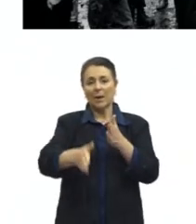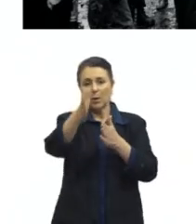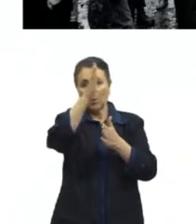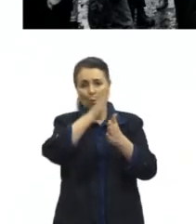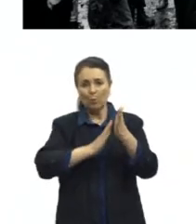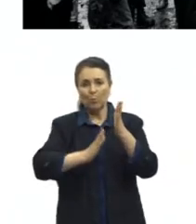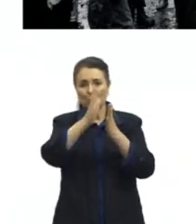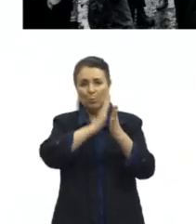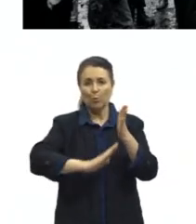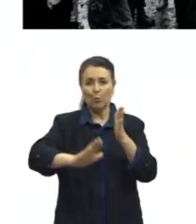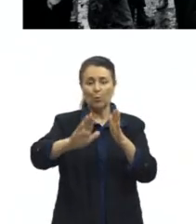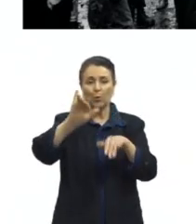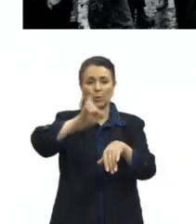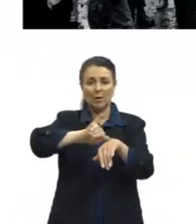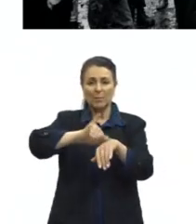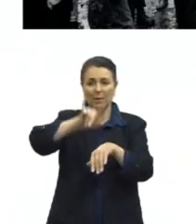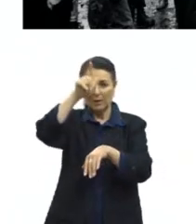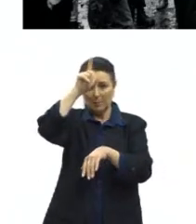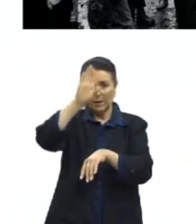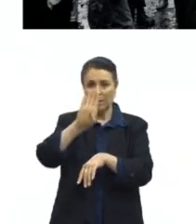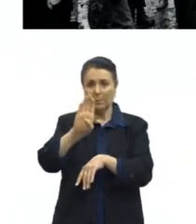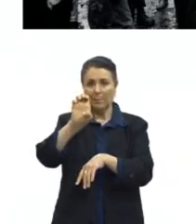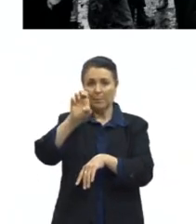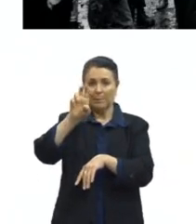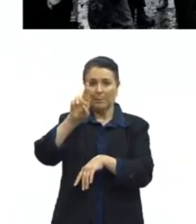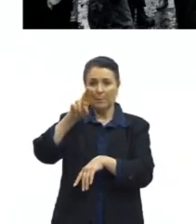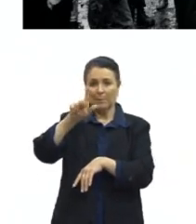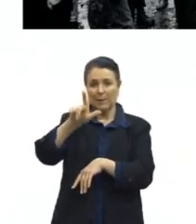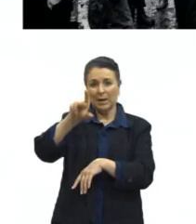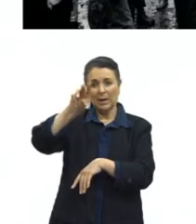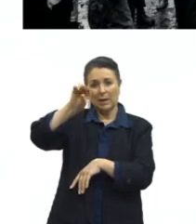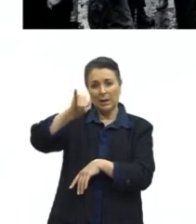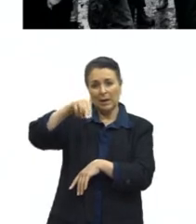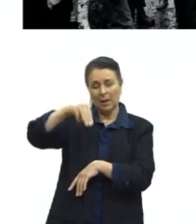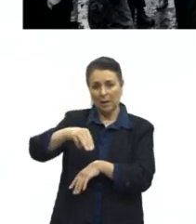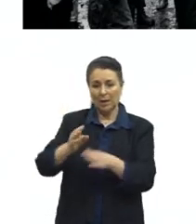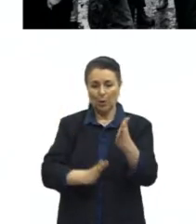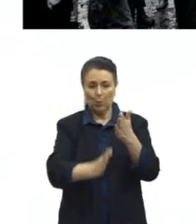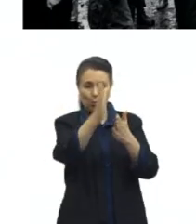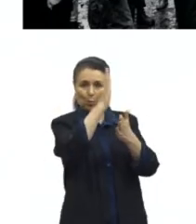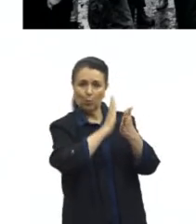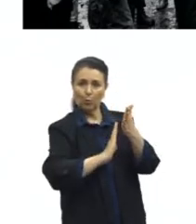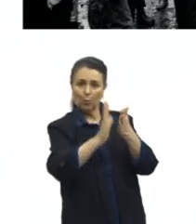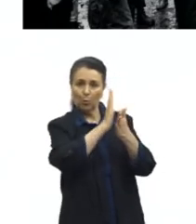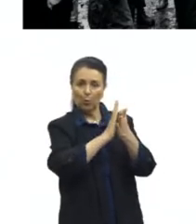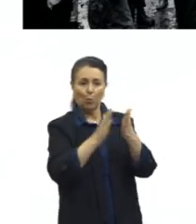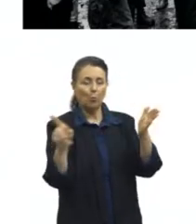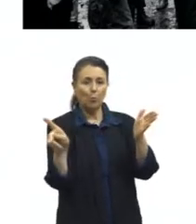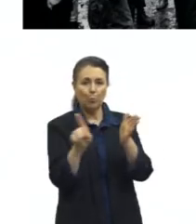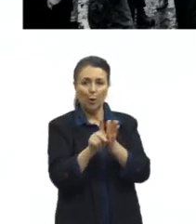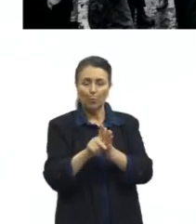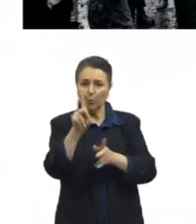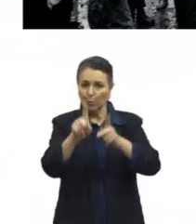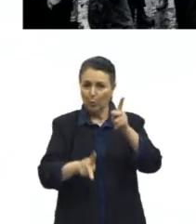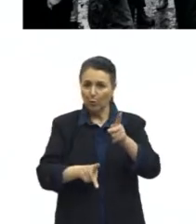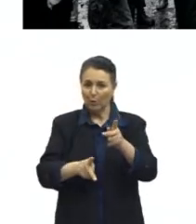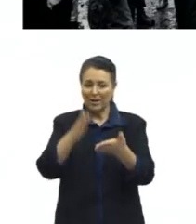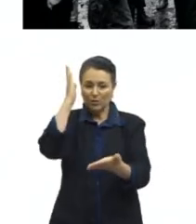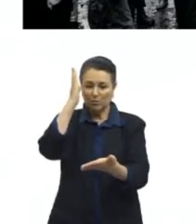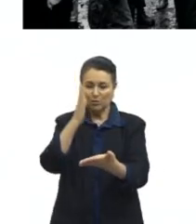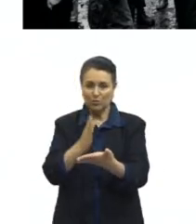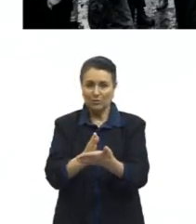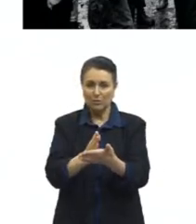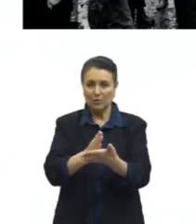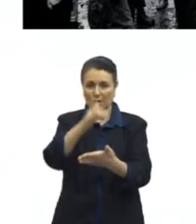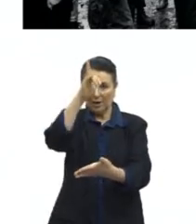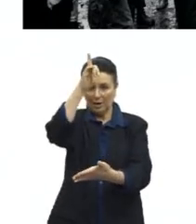que vai marcar o fim desse período da guerra fria né aqui então os alemães derrubando esse muro que dividia a Alemanha